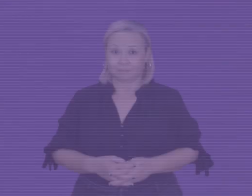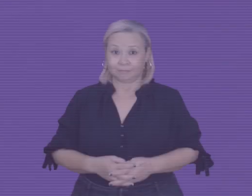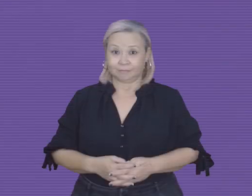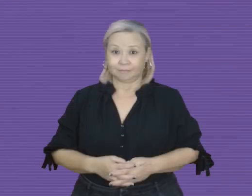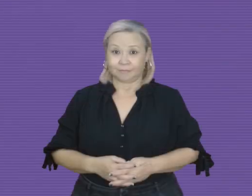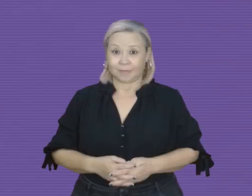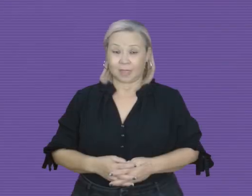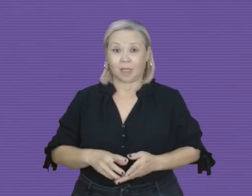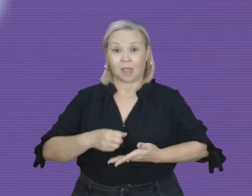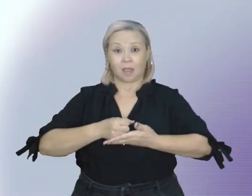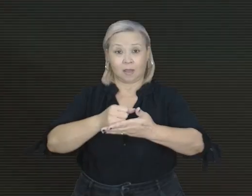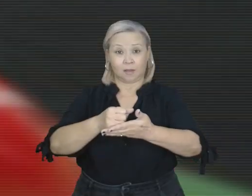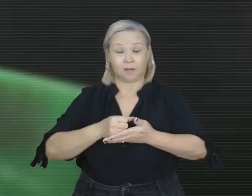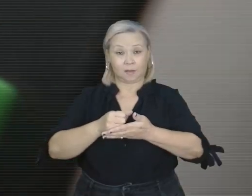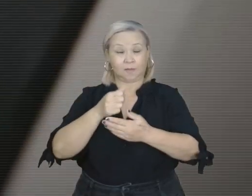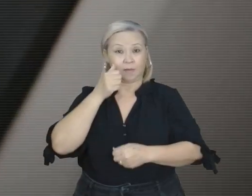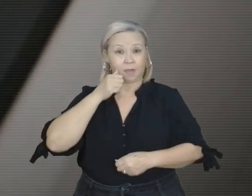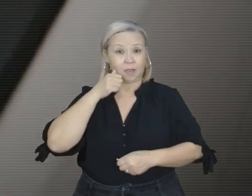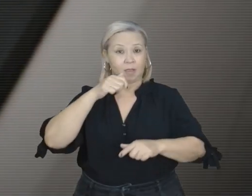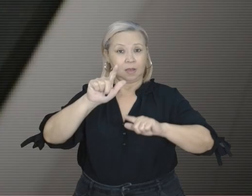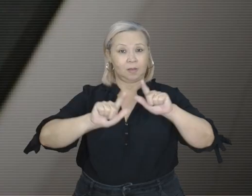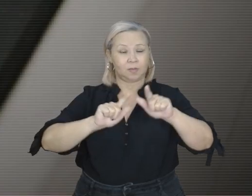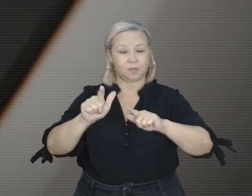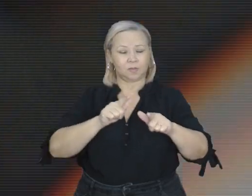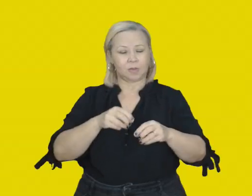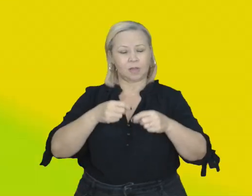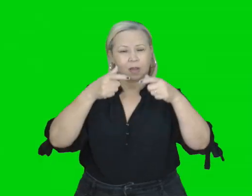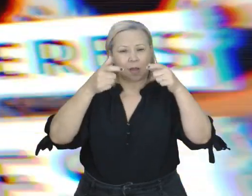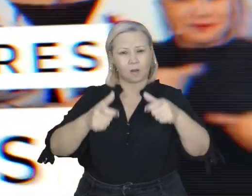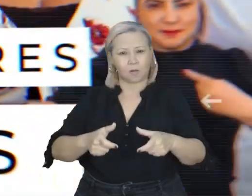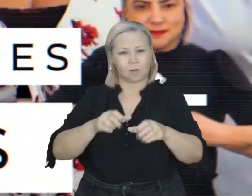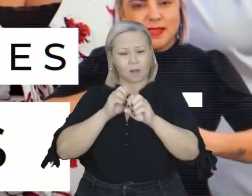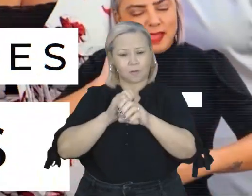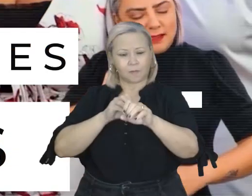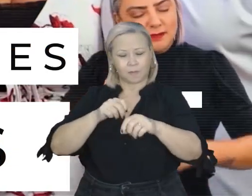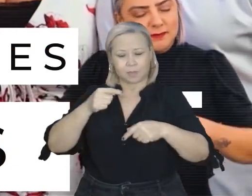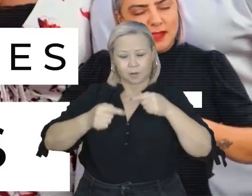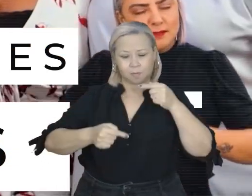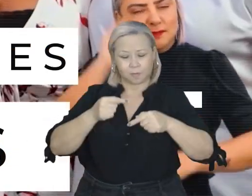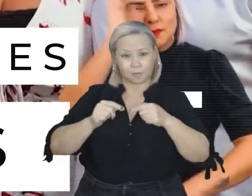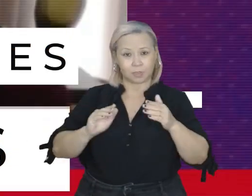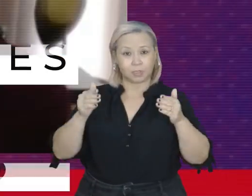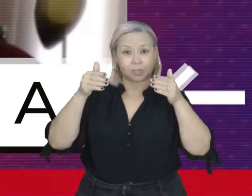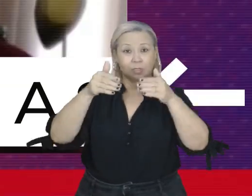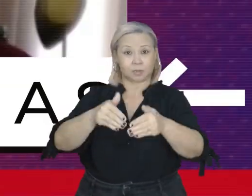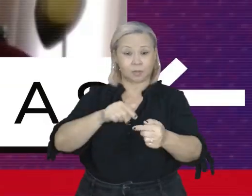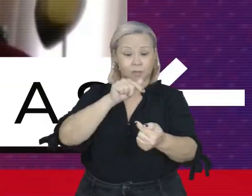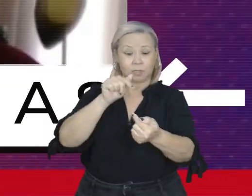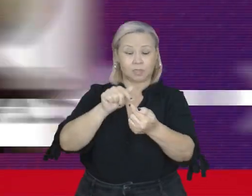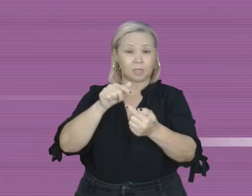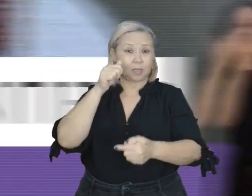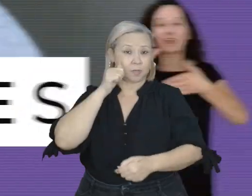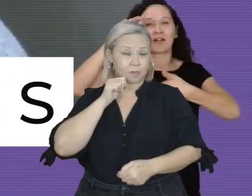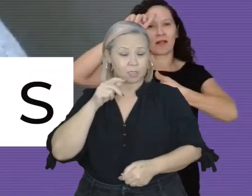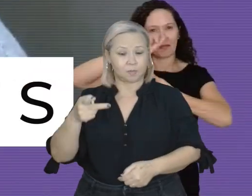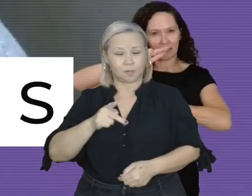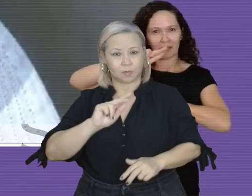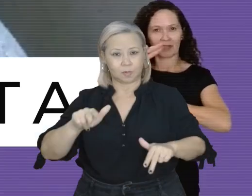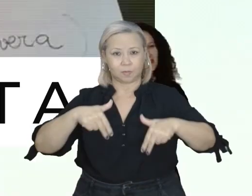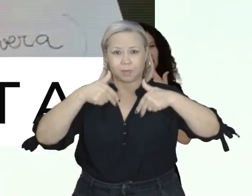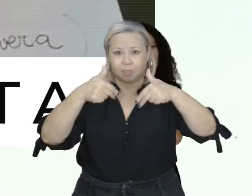O TV Elas por Elas é um espaço de formação política voltado para mulheres. Professoras,